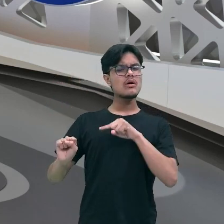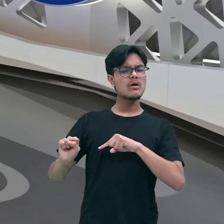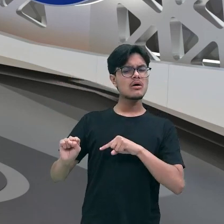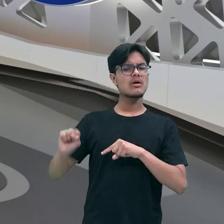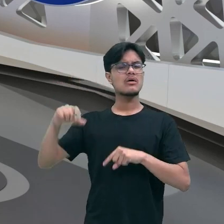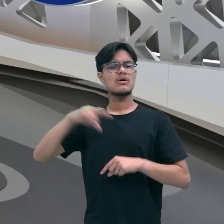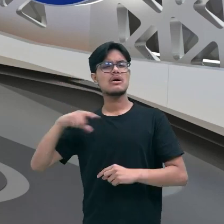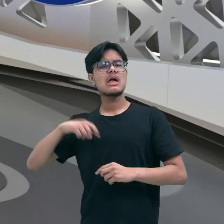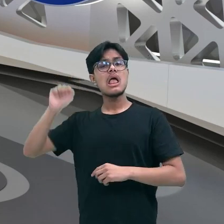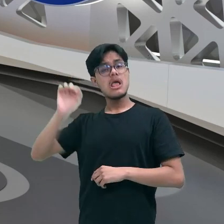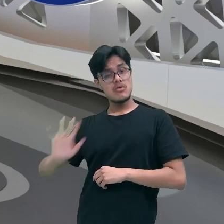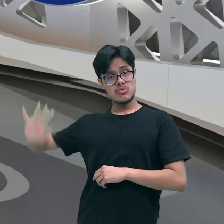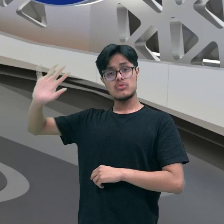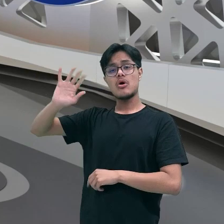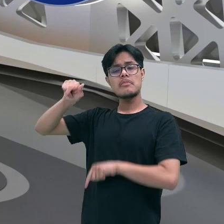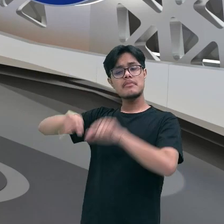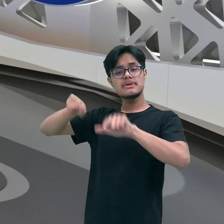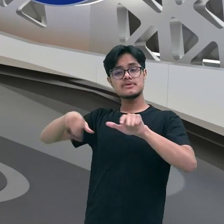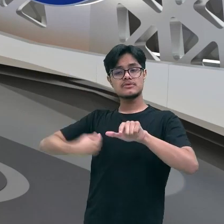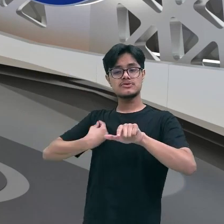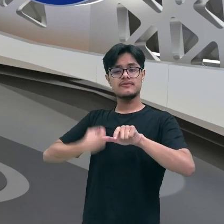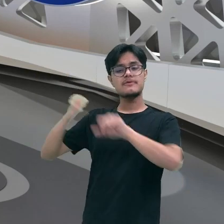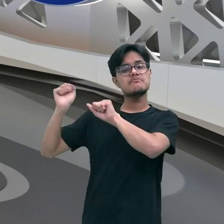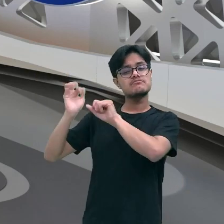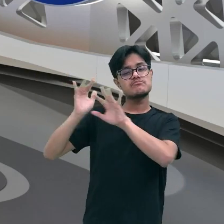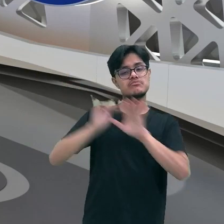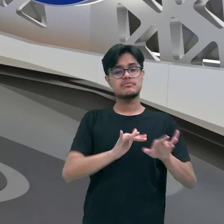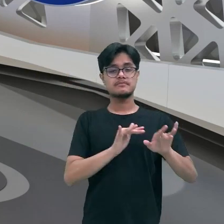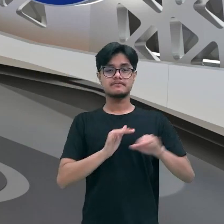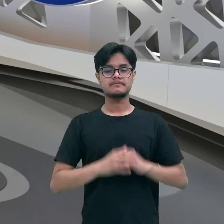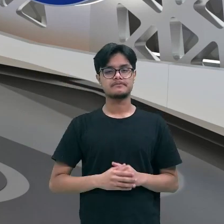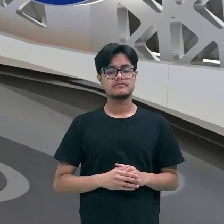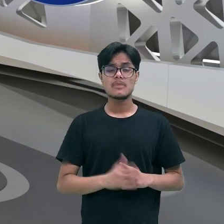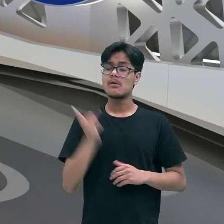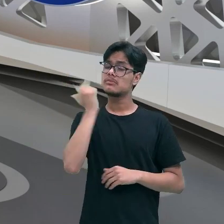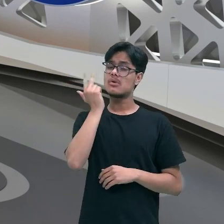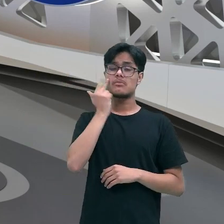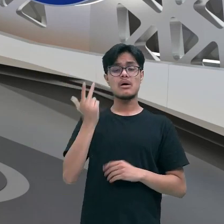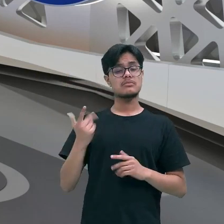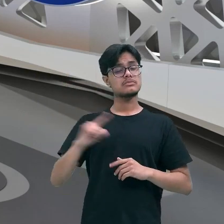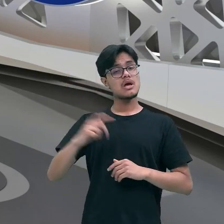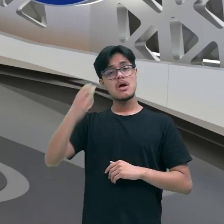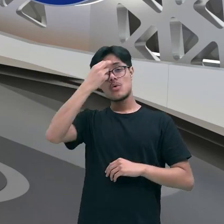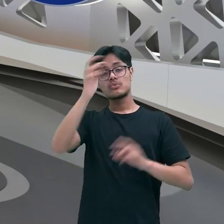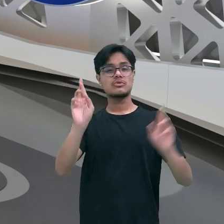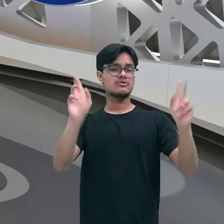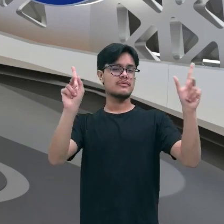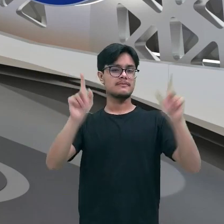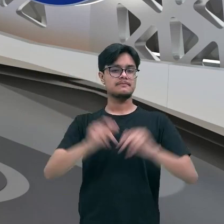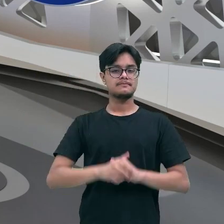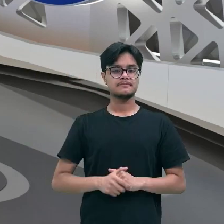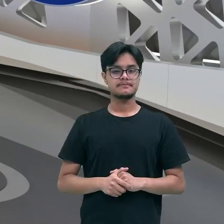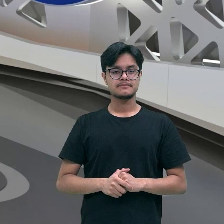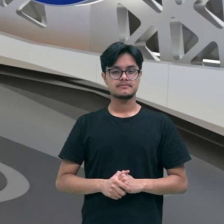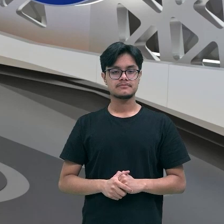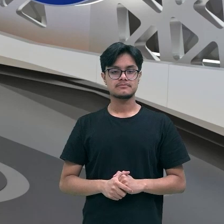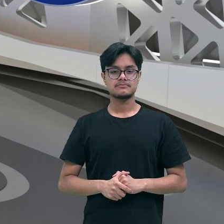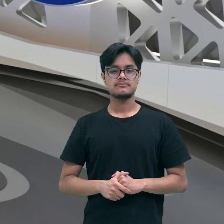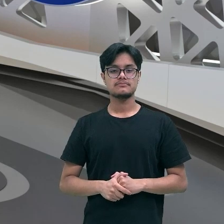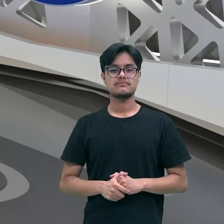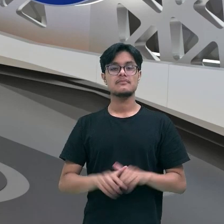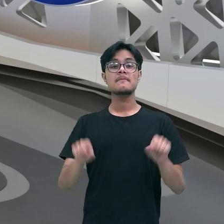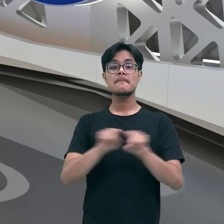colonização mais europeia, então é normal a gente ter essa diferença. Ao mesmo